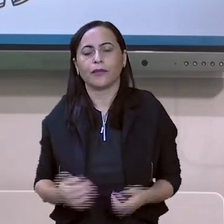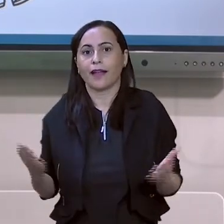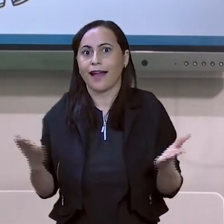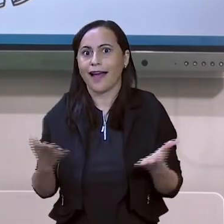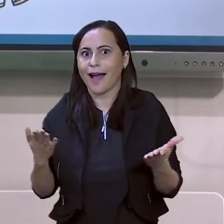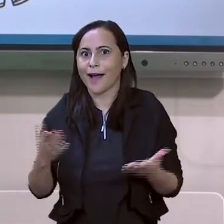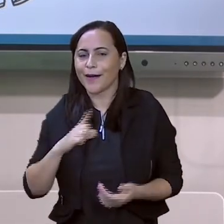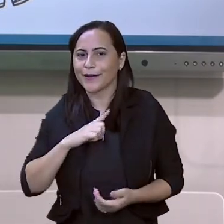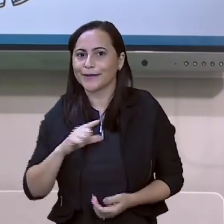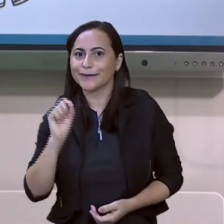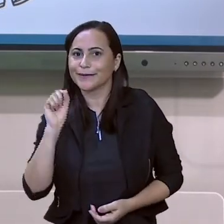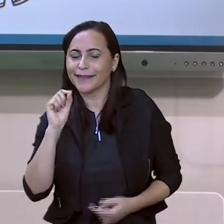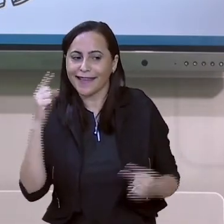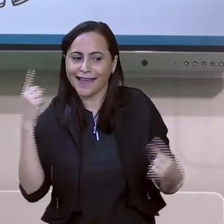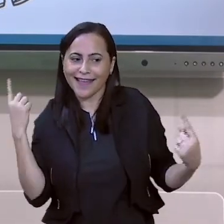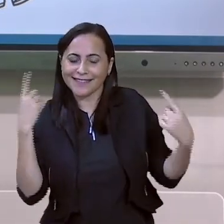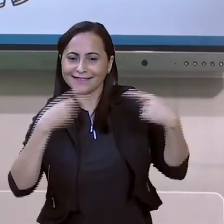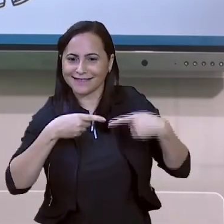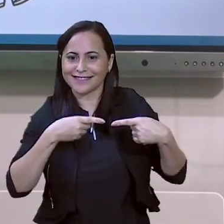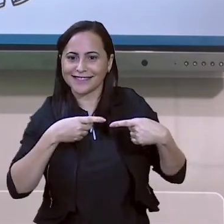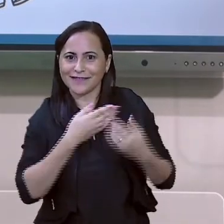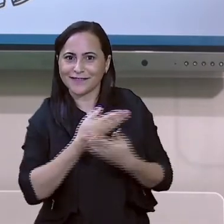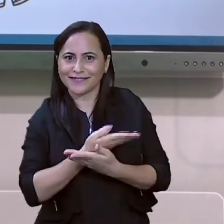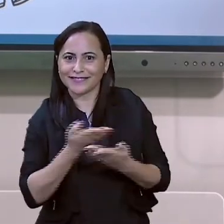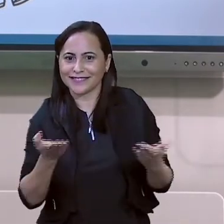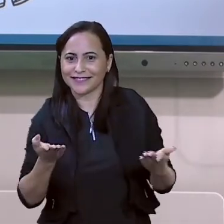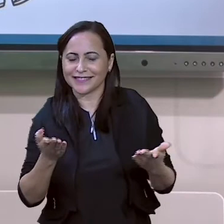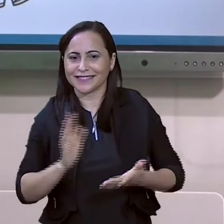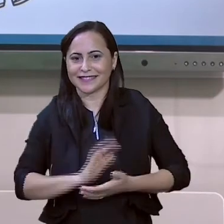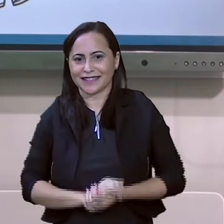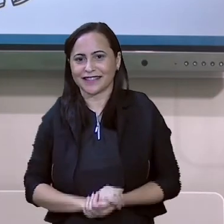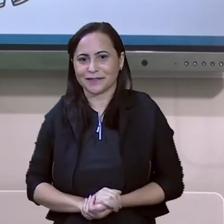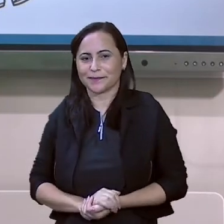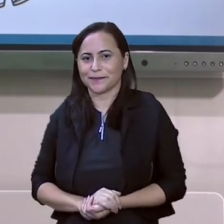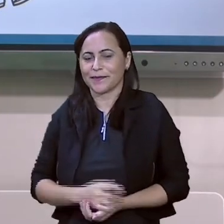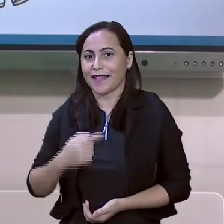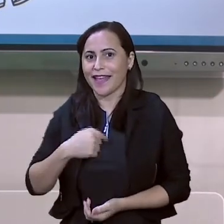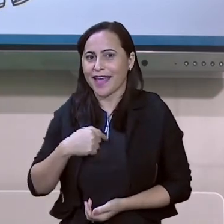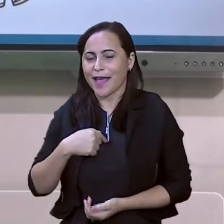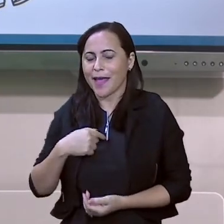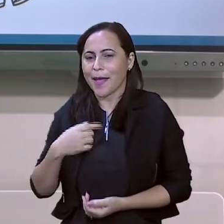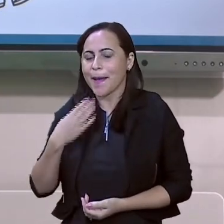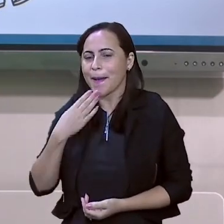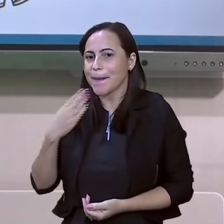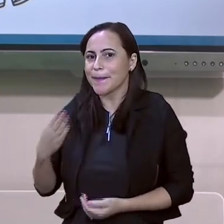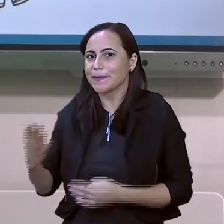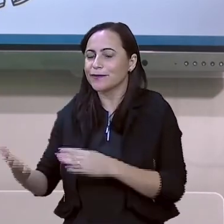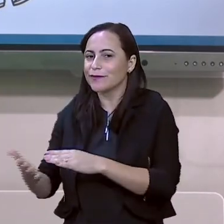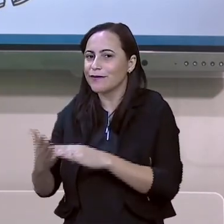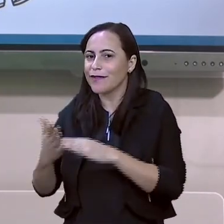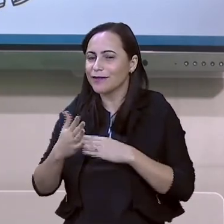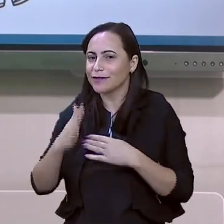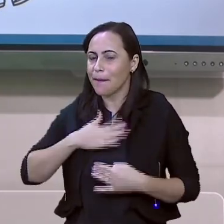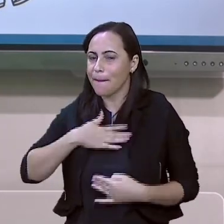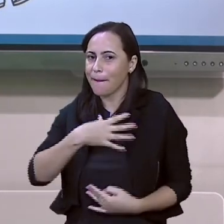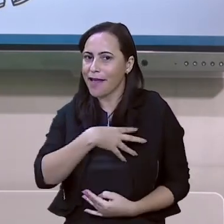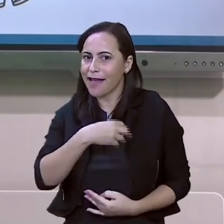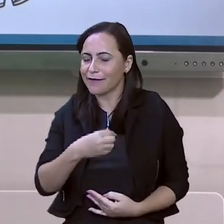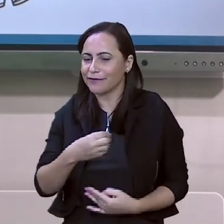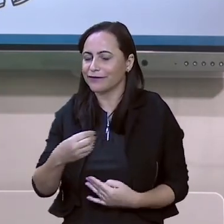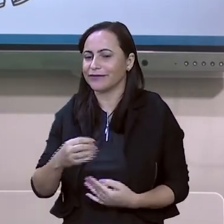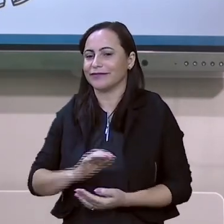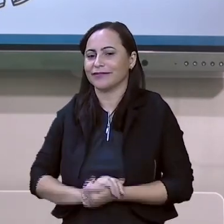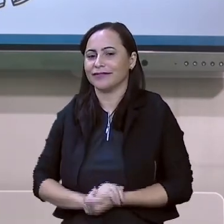para nós que eu fiz lá em casa. E eu pedi o auxílio da minha filha Sabrina para me ajudar a fazer